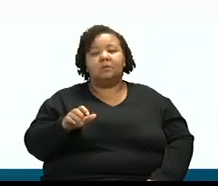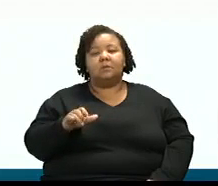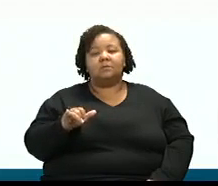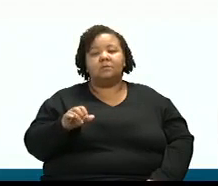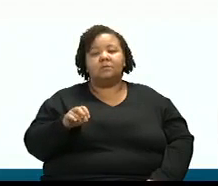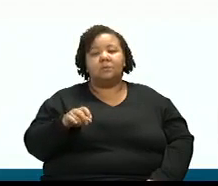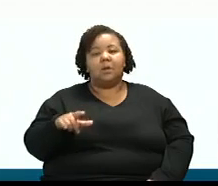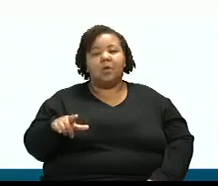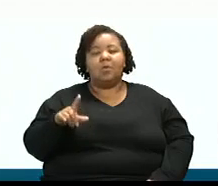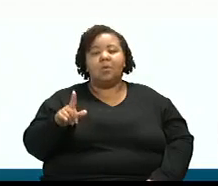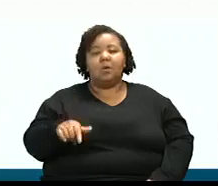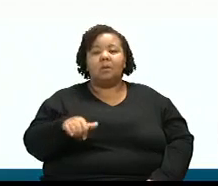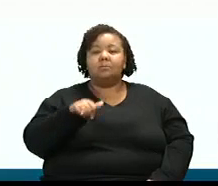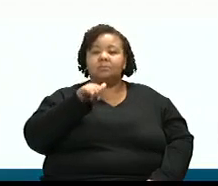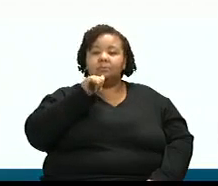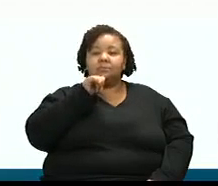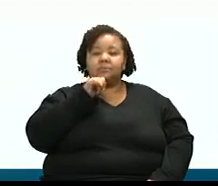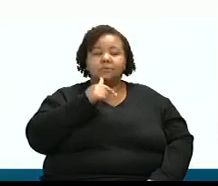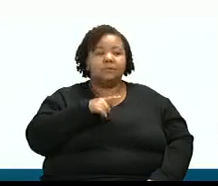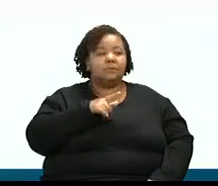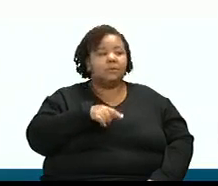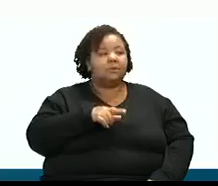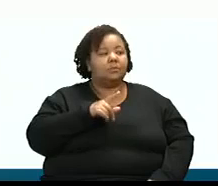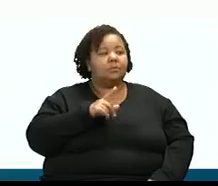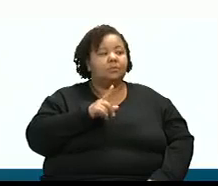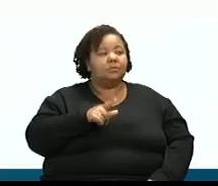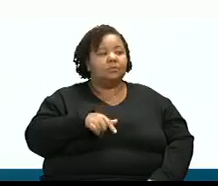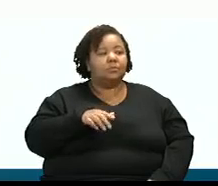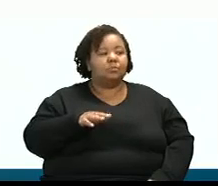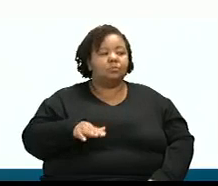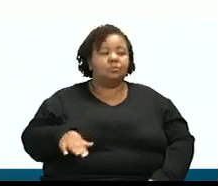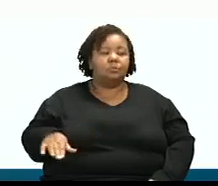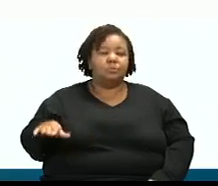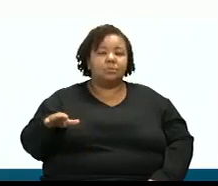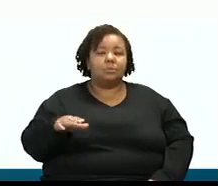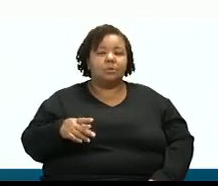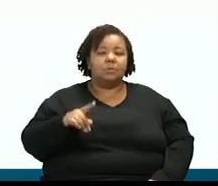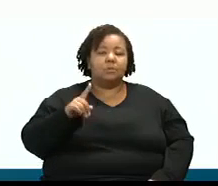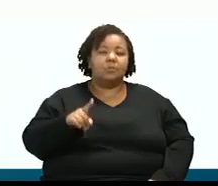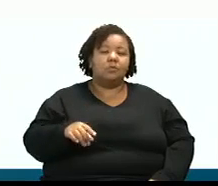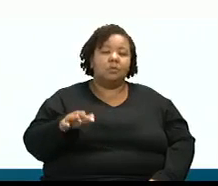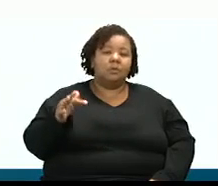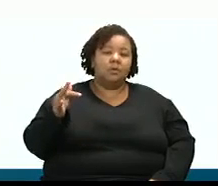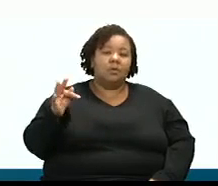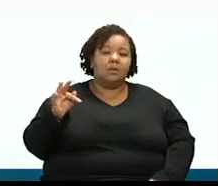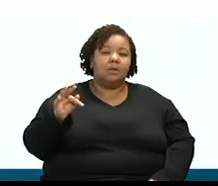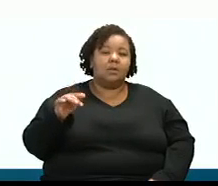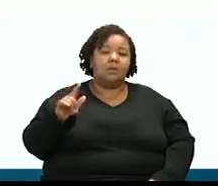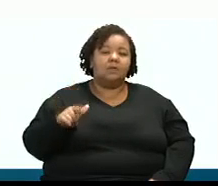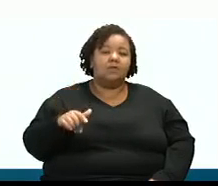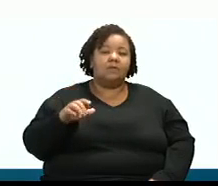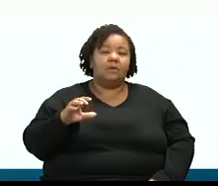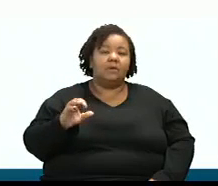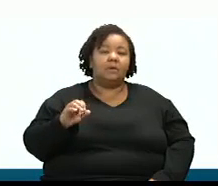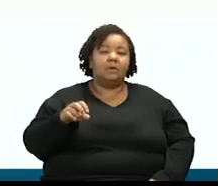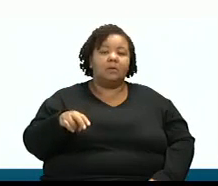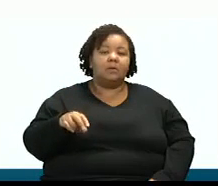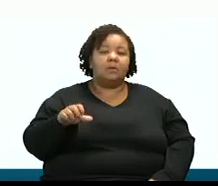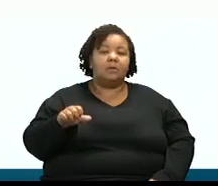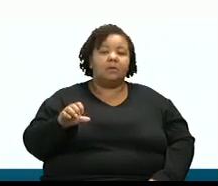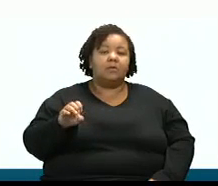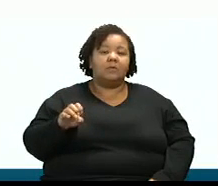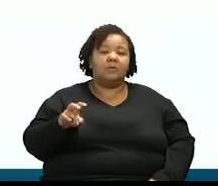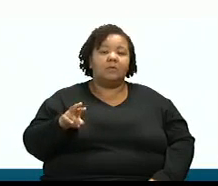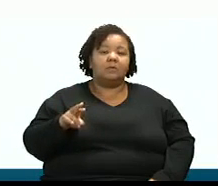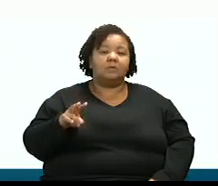conservativos. Então, aqui nós temos um caso de um campo, esse campo f, ele é conservativo, porque se eu tomo